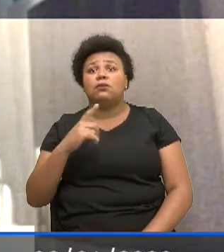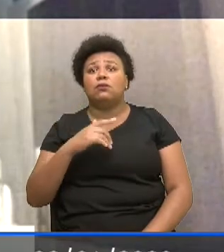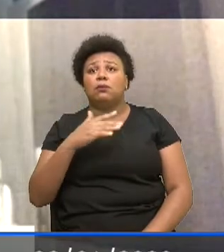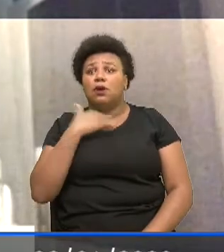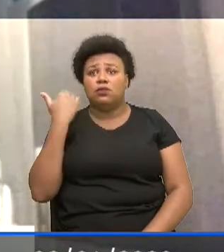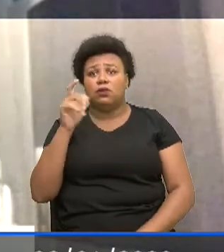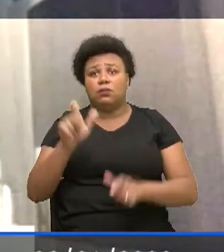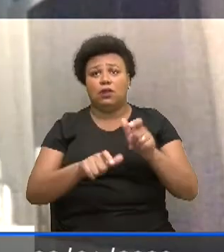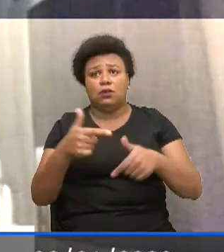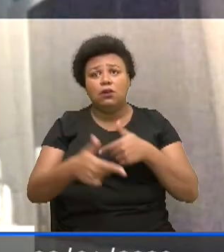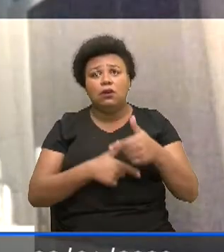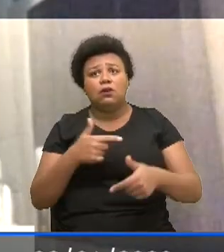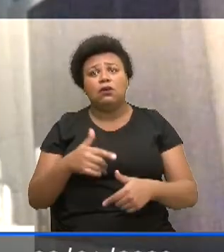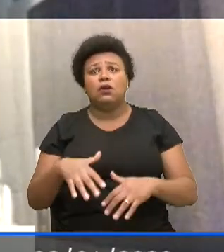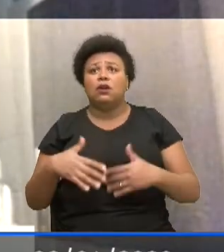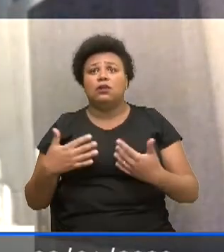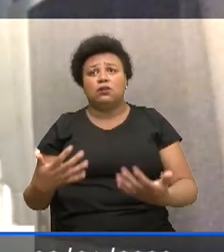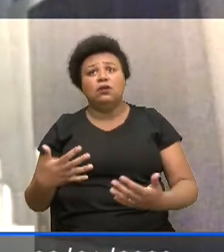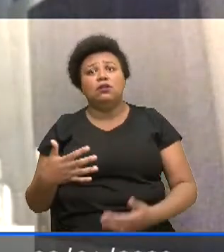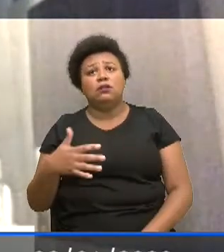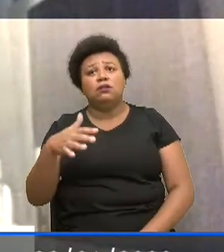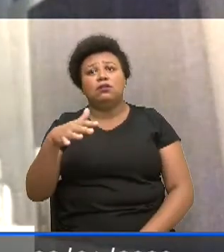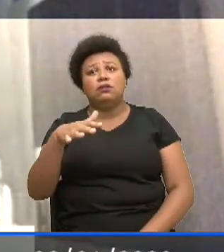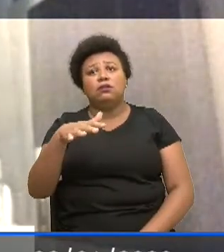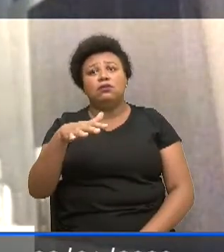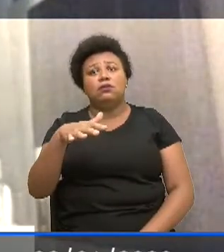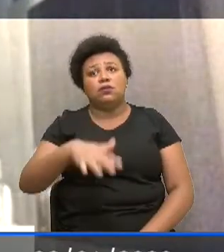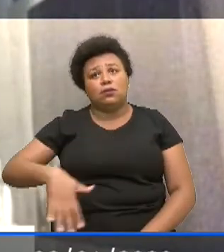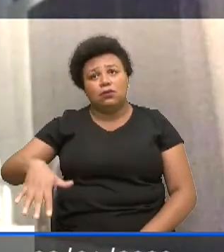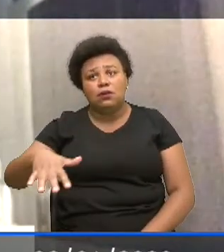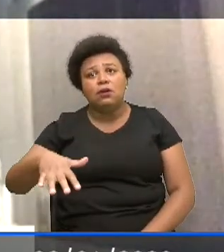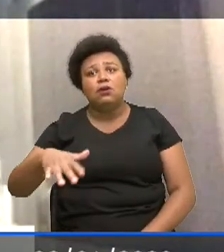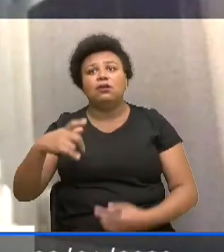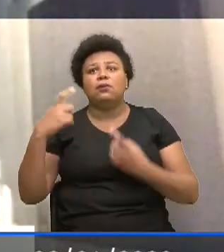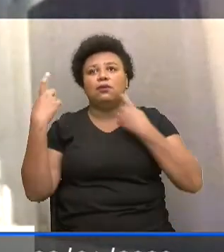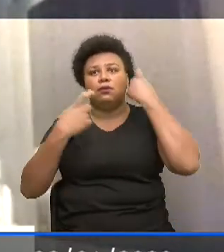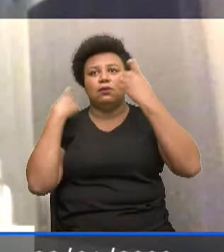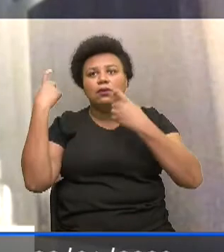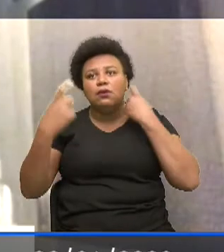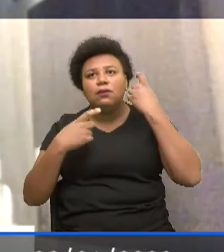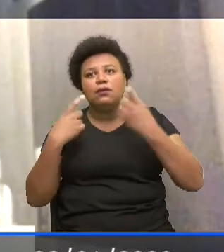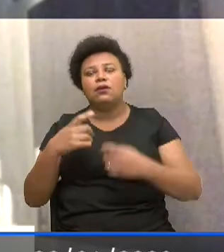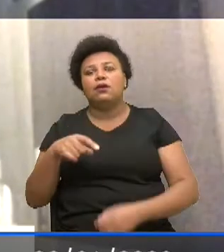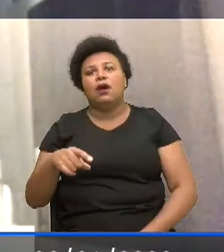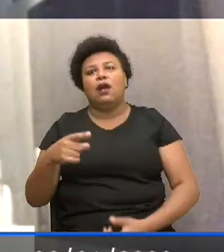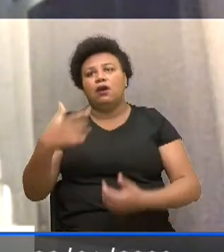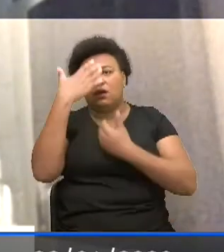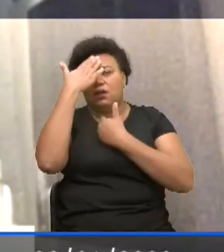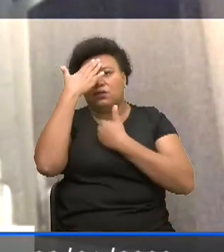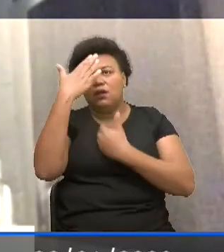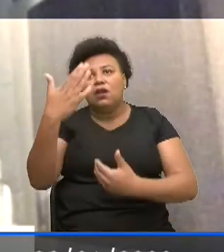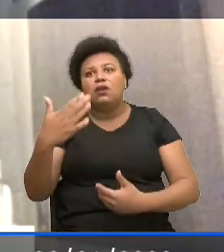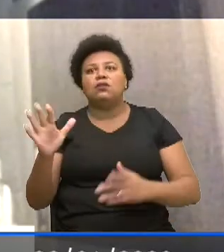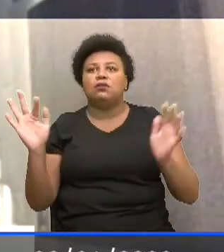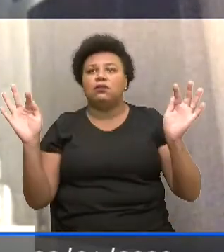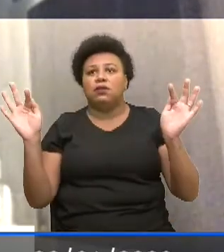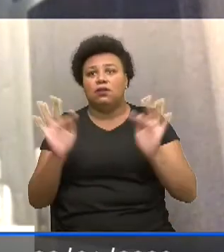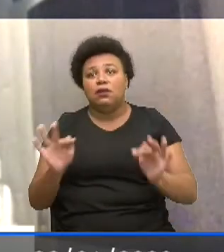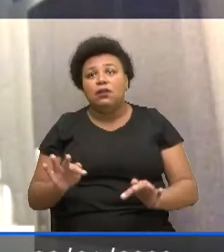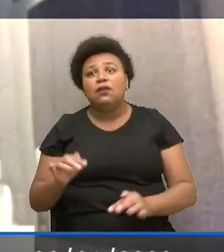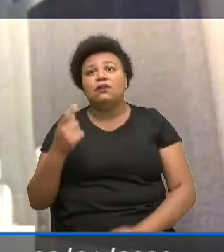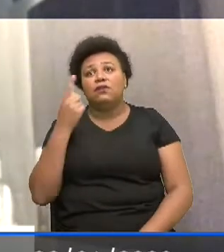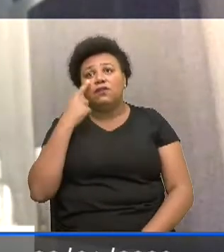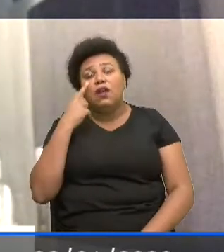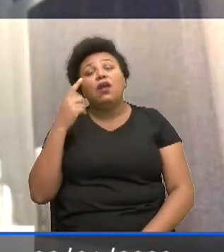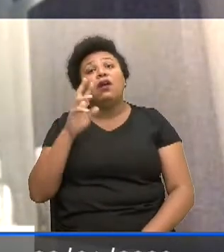trabalhador. Então, é um setor que nos preocupa e eu agradeço e fico muito feliz de ouvir a fala